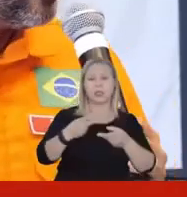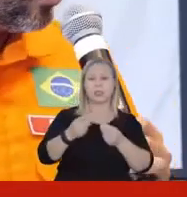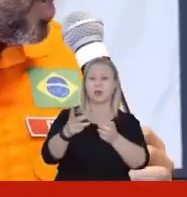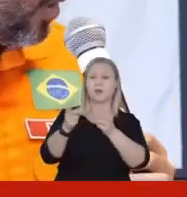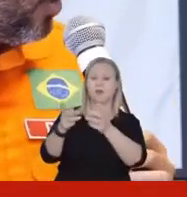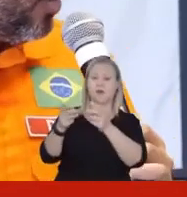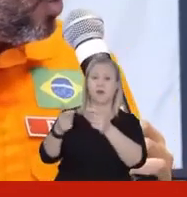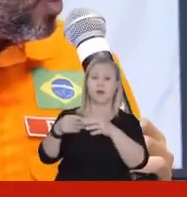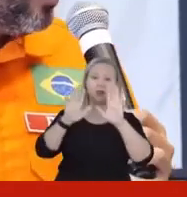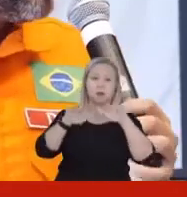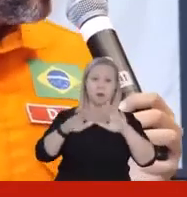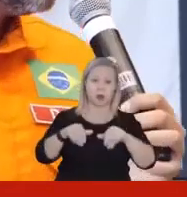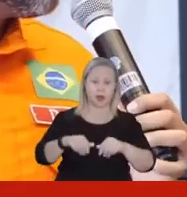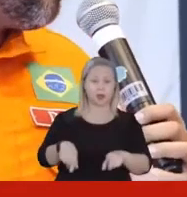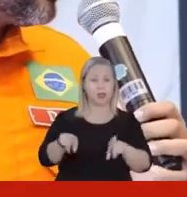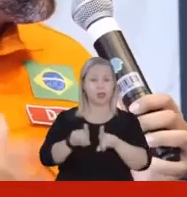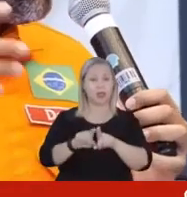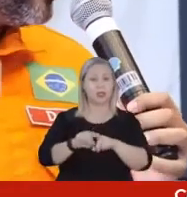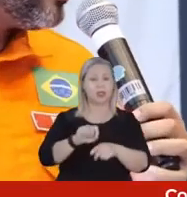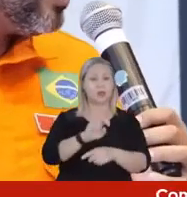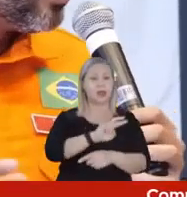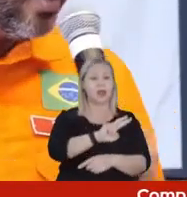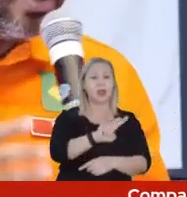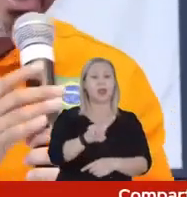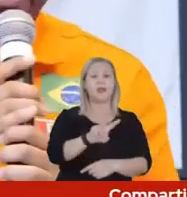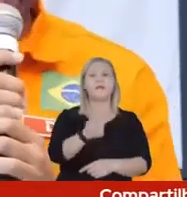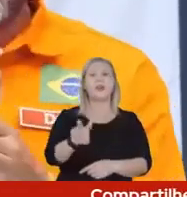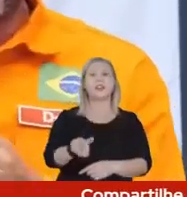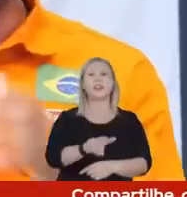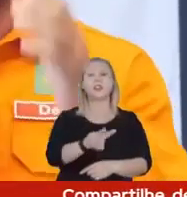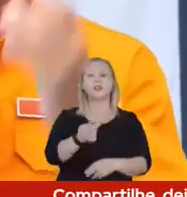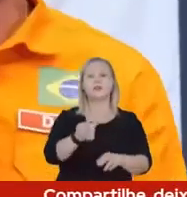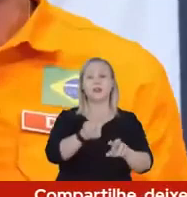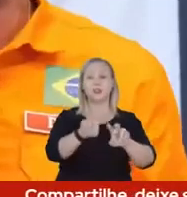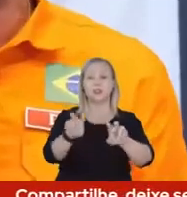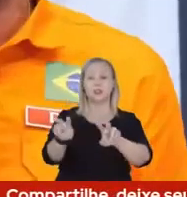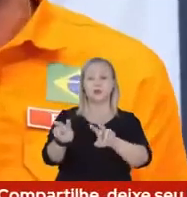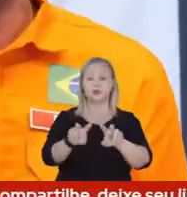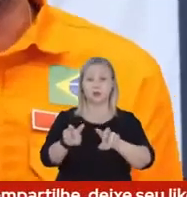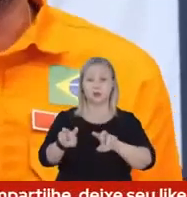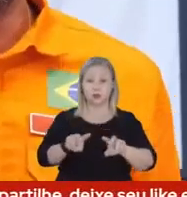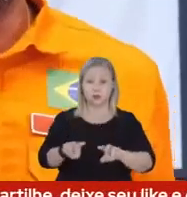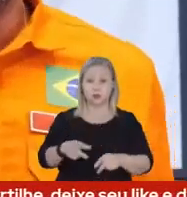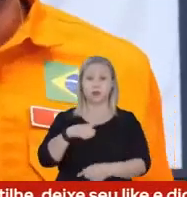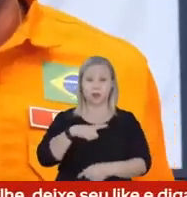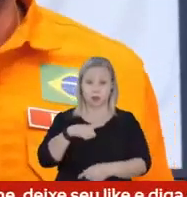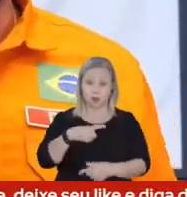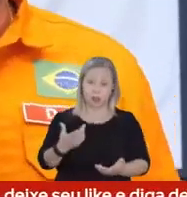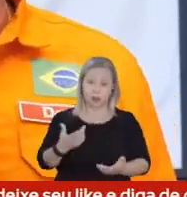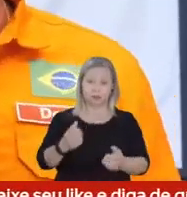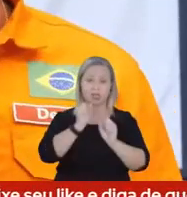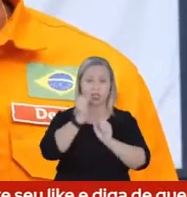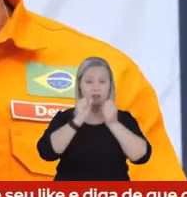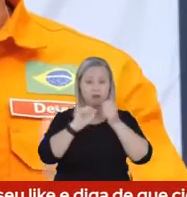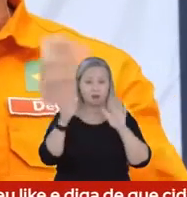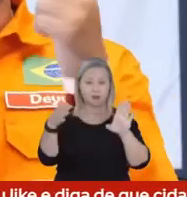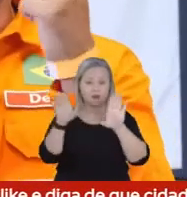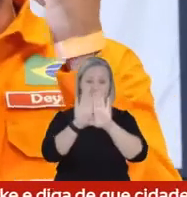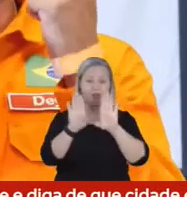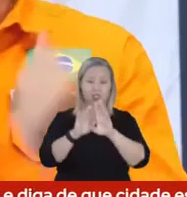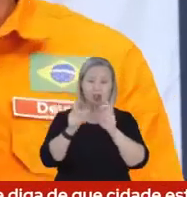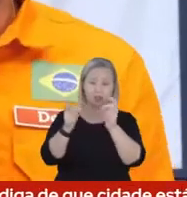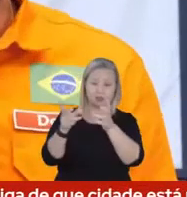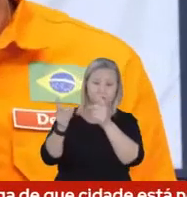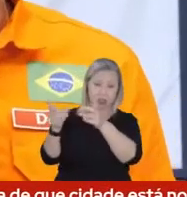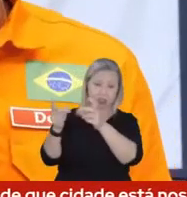dependência quase que total e que as nossas fábricas foram fechadas, vendidas. Então, tudo isso, a gente entende que o presidente Lula já tem